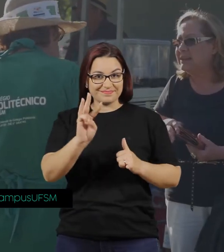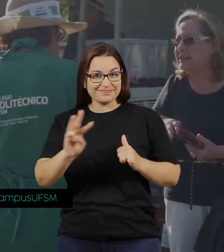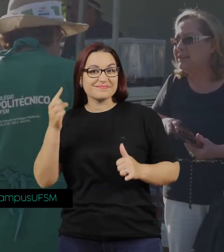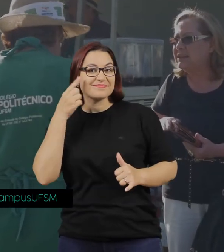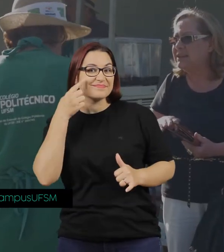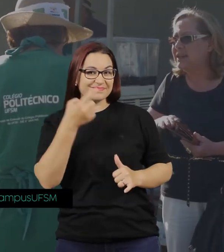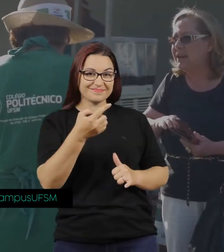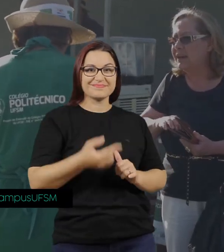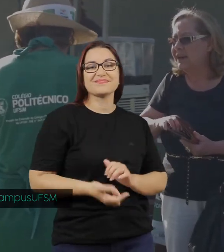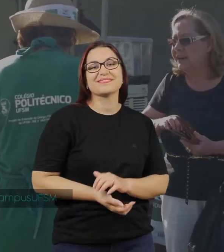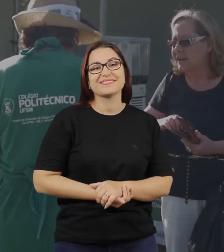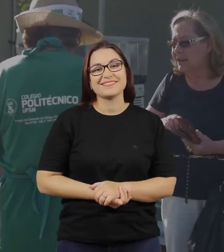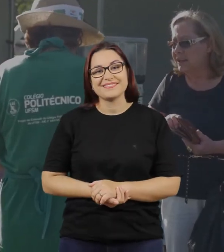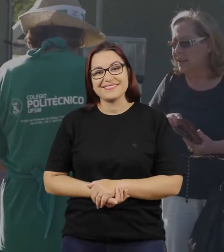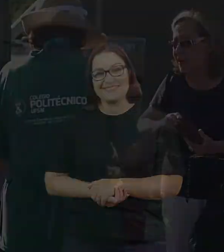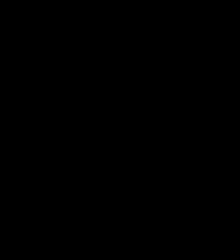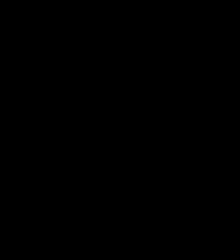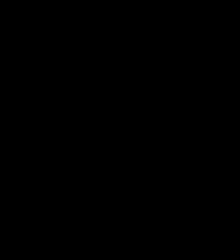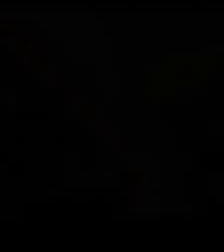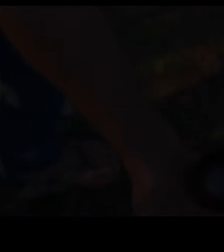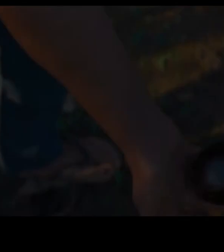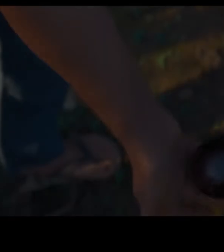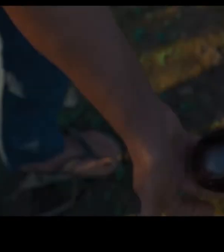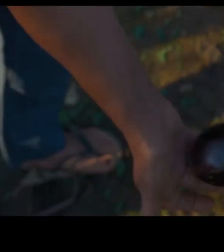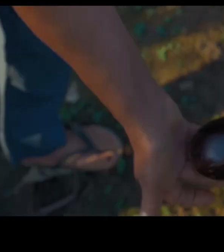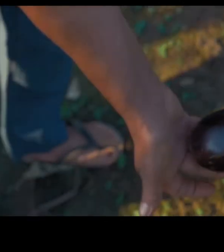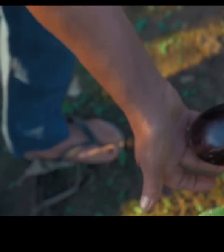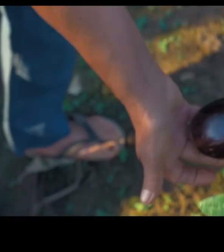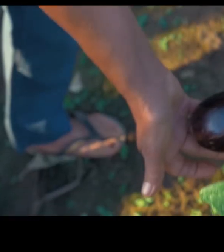Acesse nosso canal no YouTube.